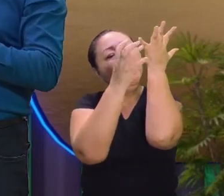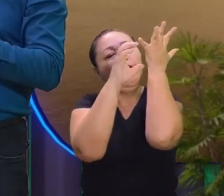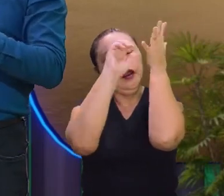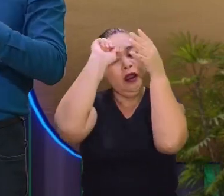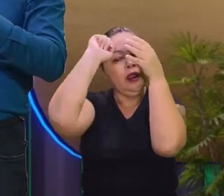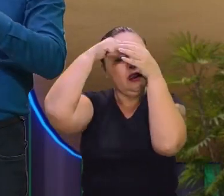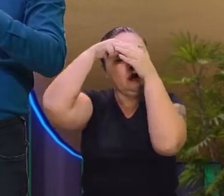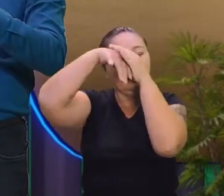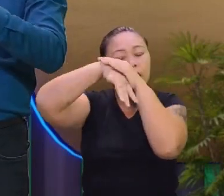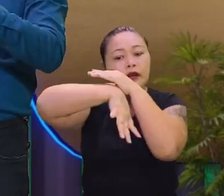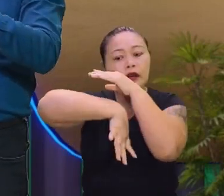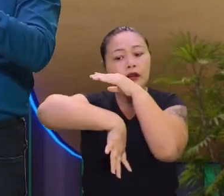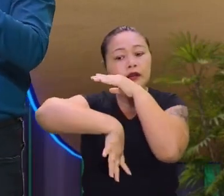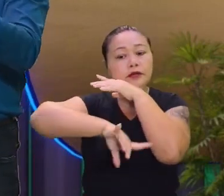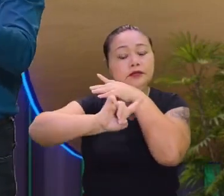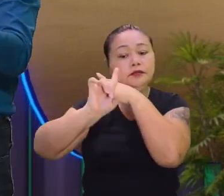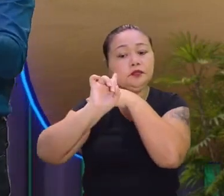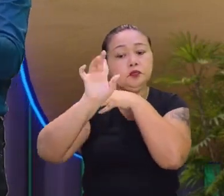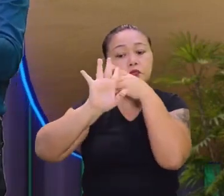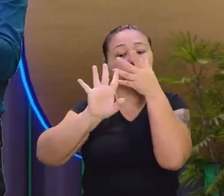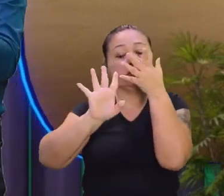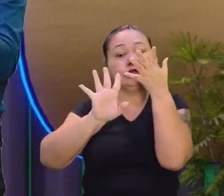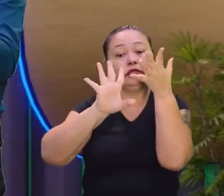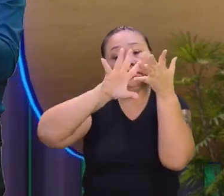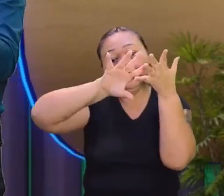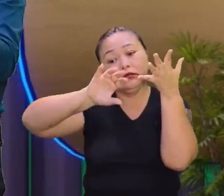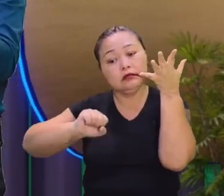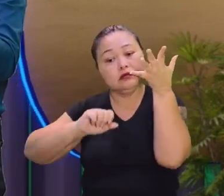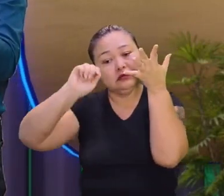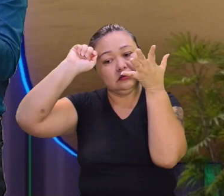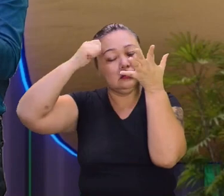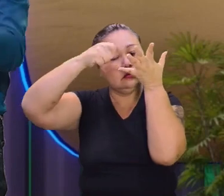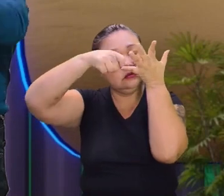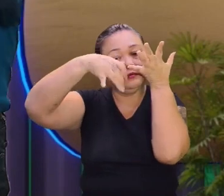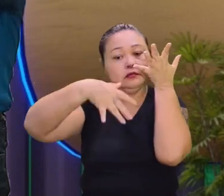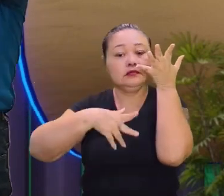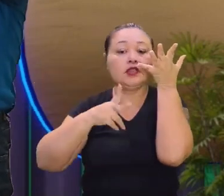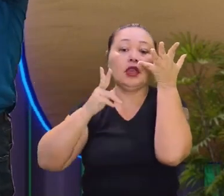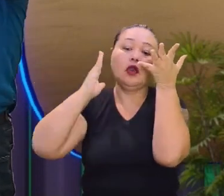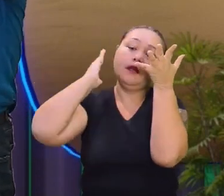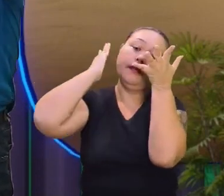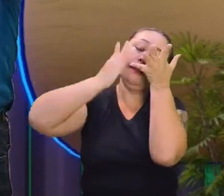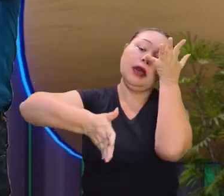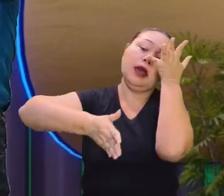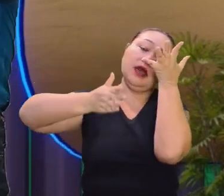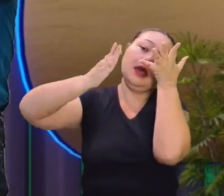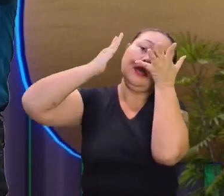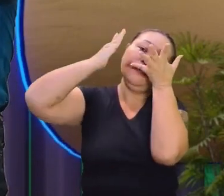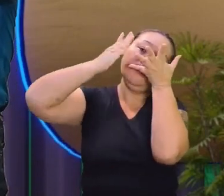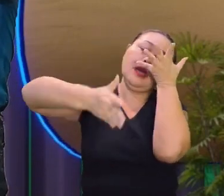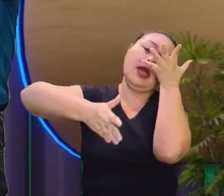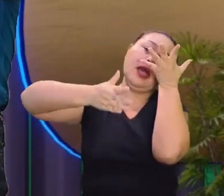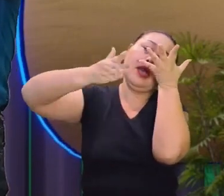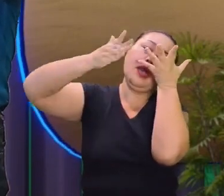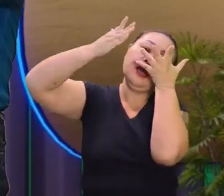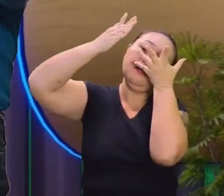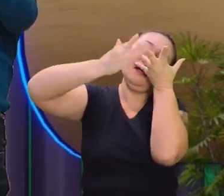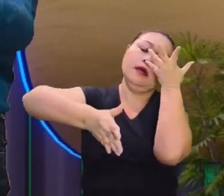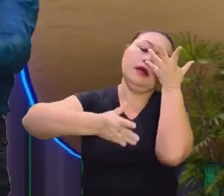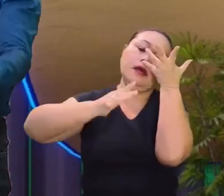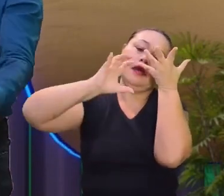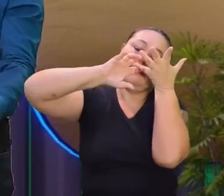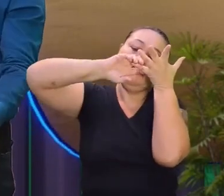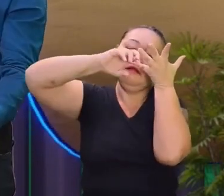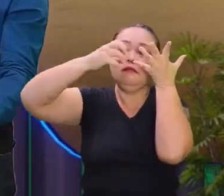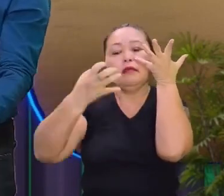açaí, ele não se contentava, às vezes, só de levar o açaí. Ele cortava, Rogério. Tá.